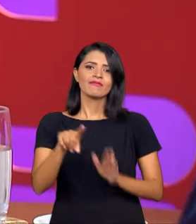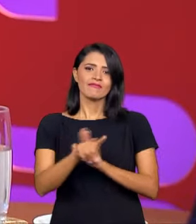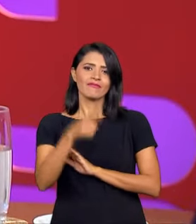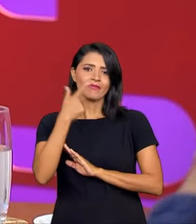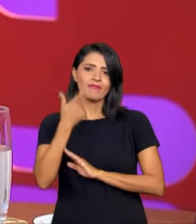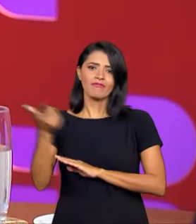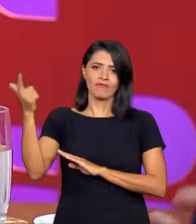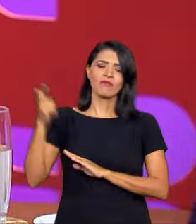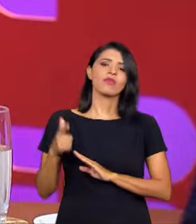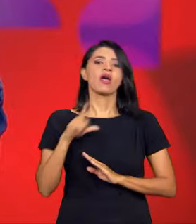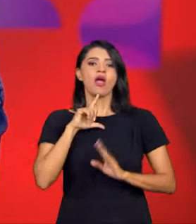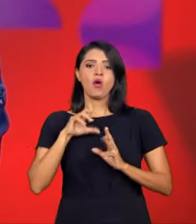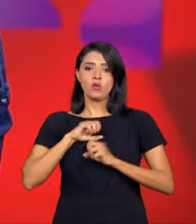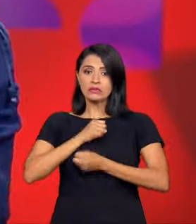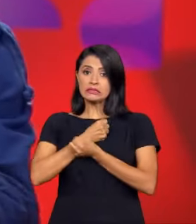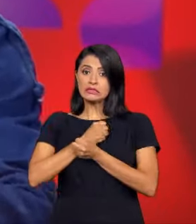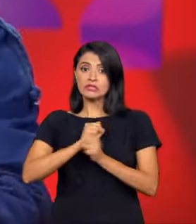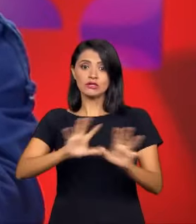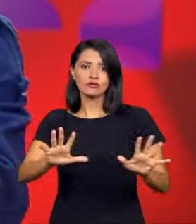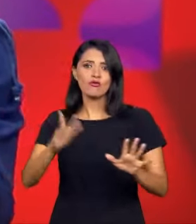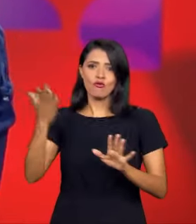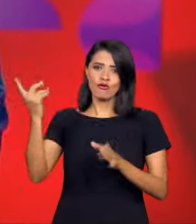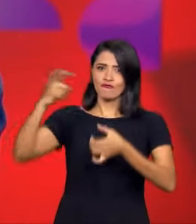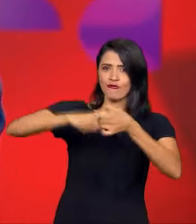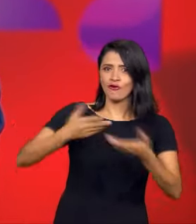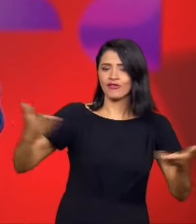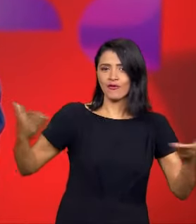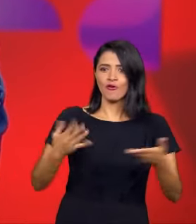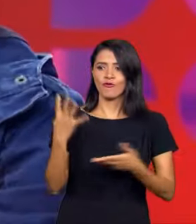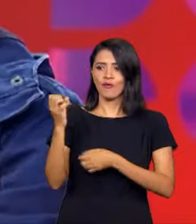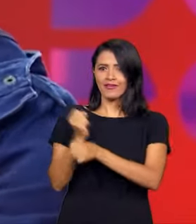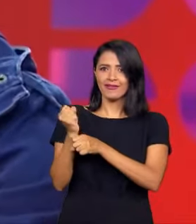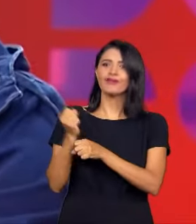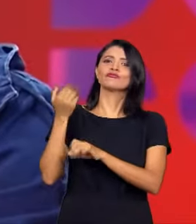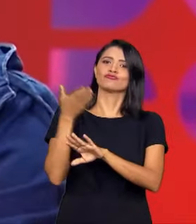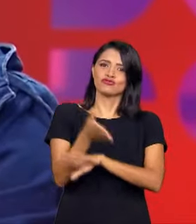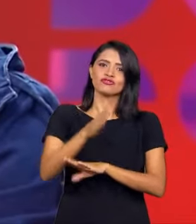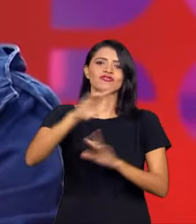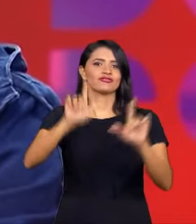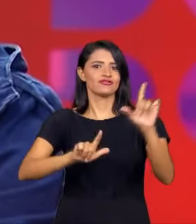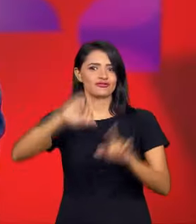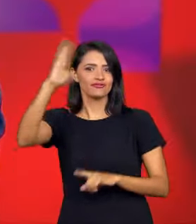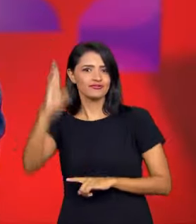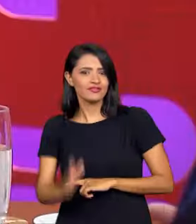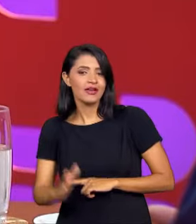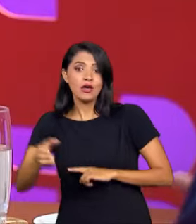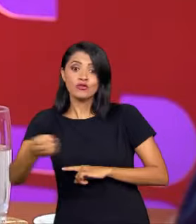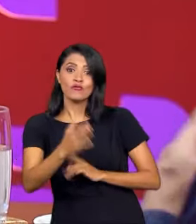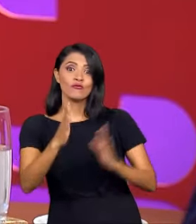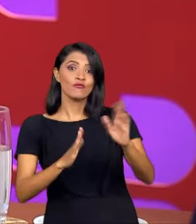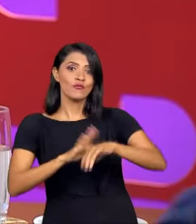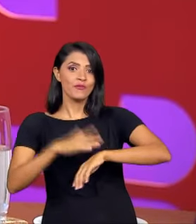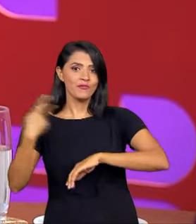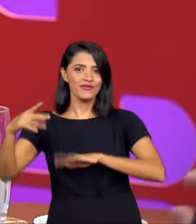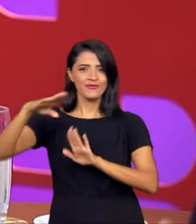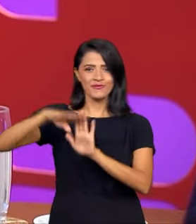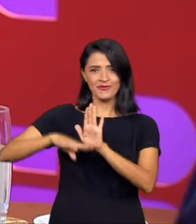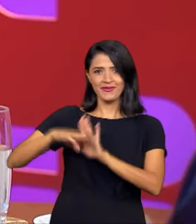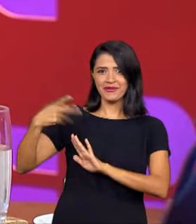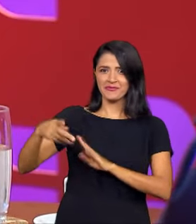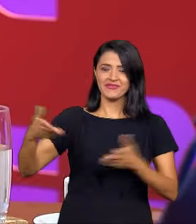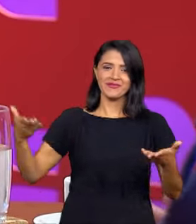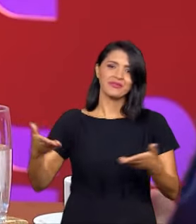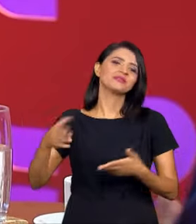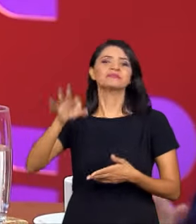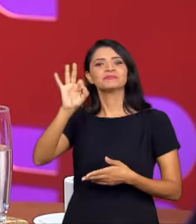Cícero, agora você está à frente do Sem Censura, o programa que reestreia depois de um tempo, um programa de 40 anos da televisão brasileira. Então, é uma nova fase do programa e